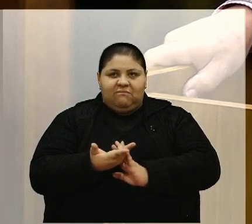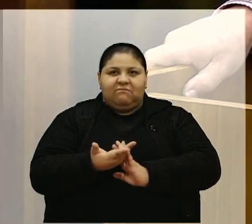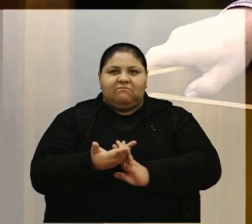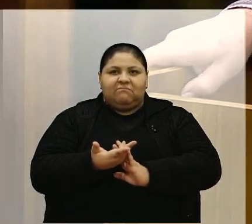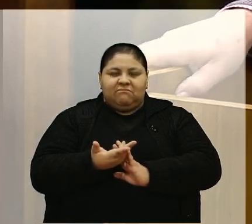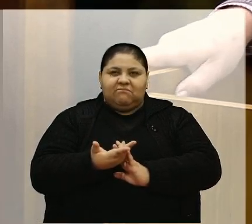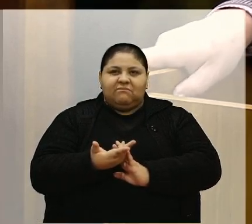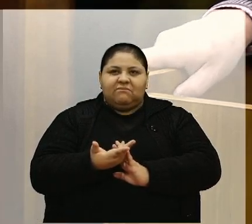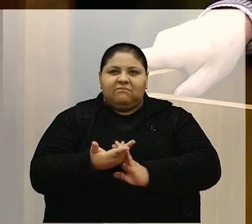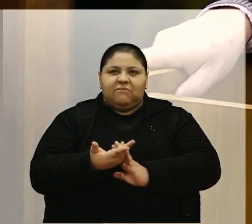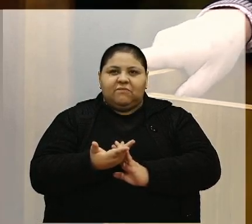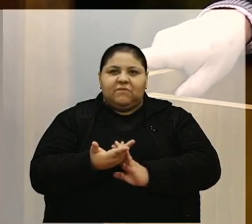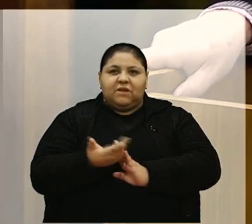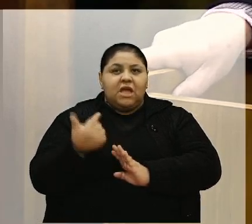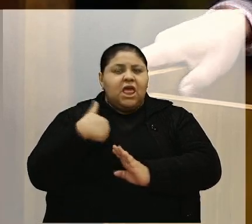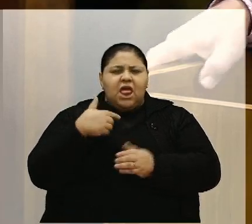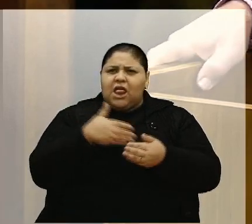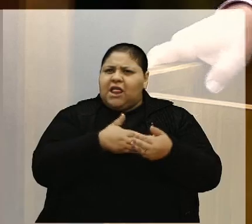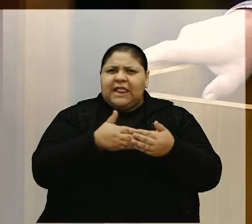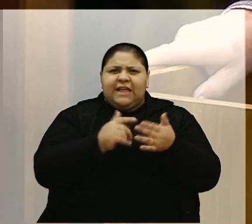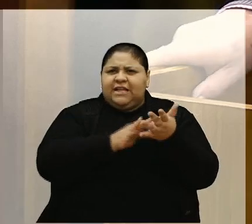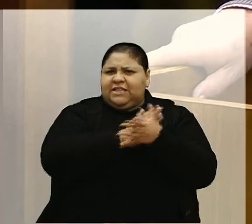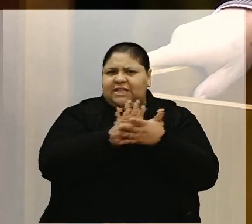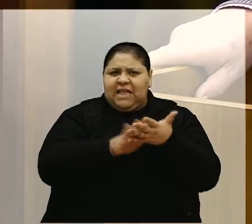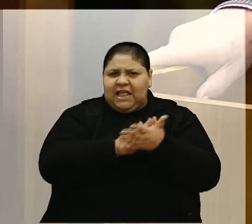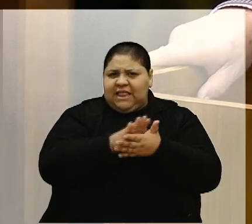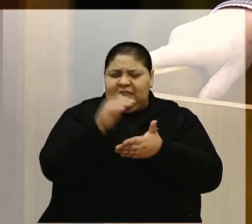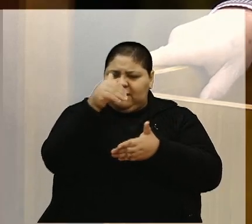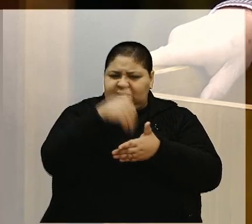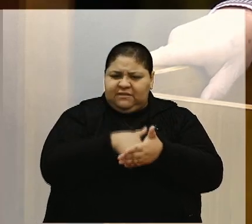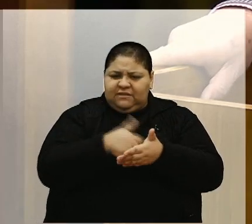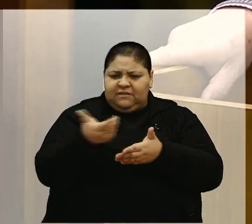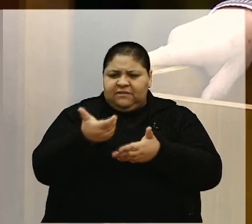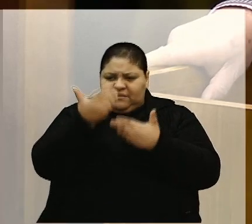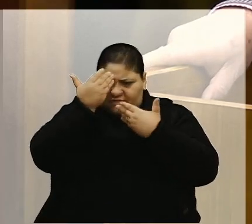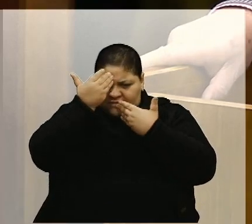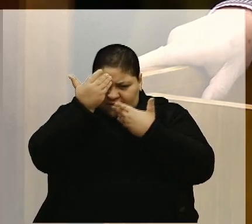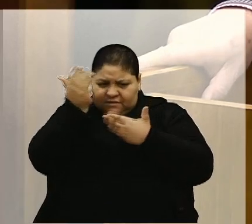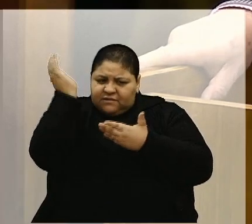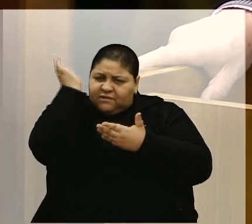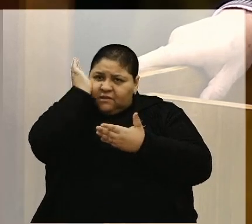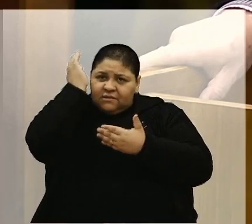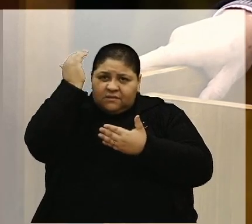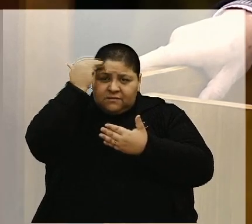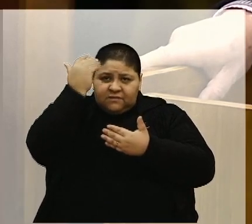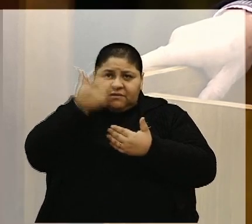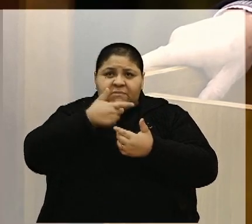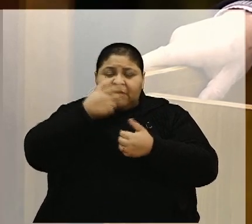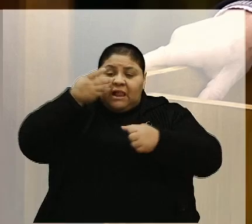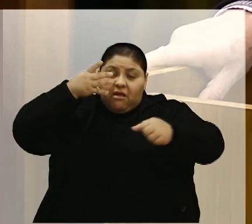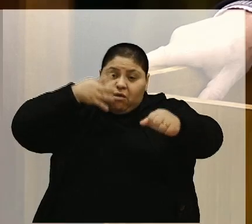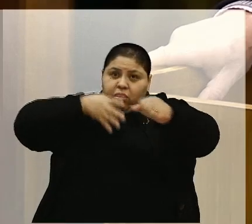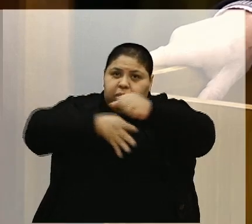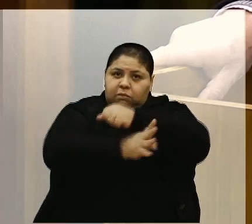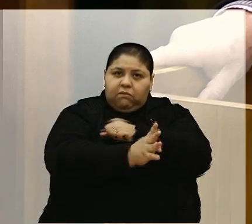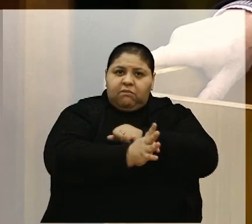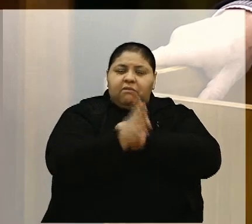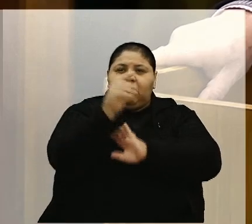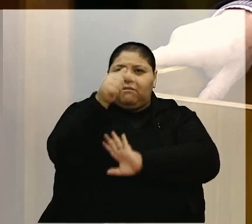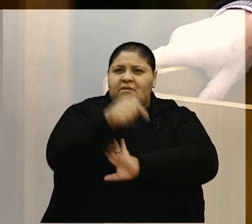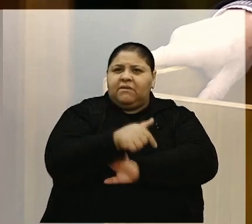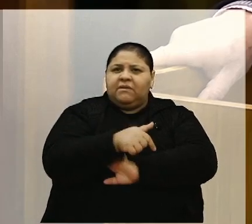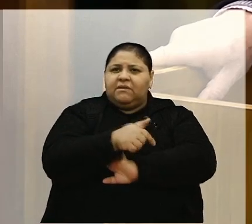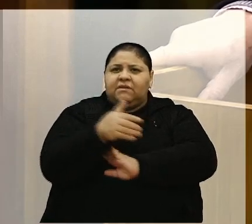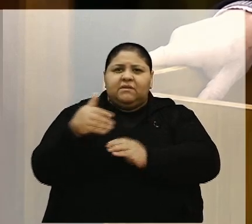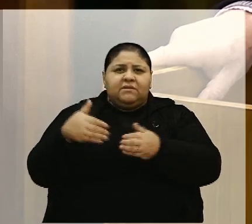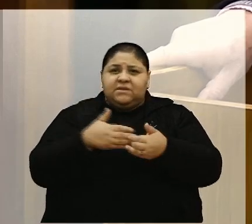quando eu não acompanhei praticamente nada aqui dentro, até quero agradecer ao Felipe pela fala da imigração, ouvi aqui, eu não